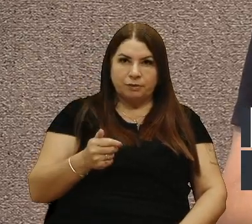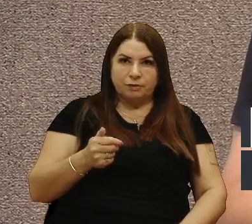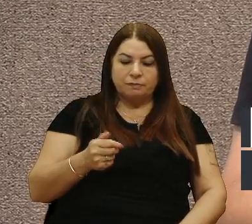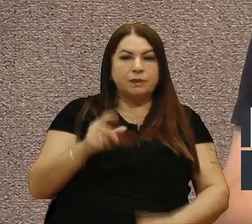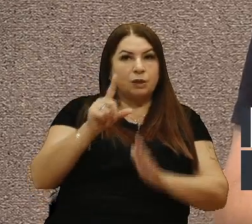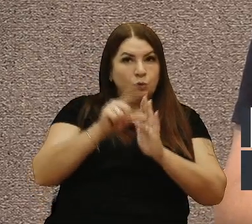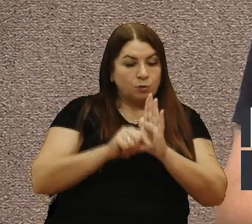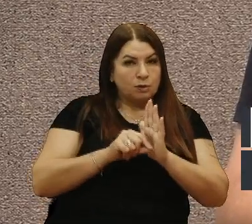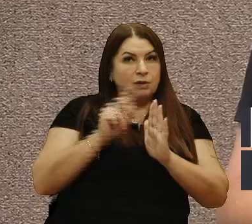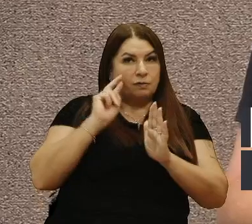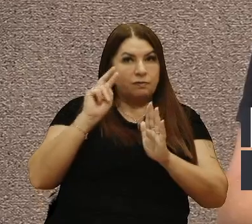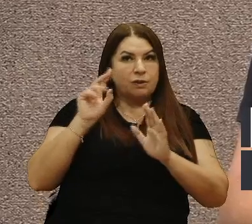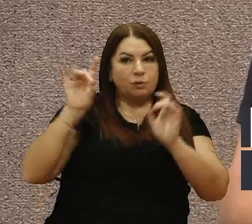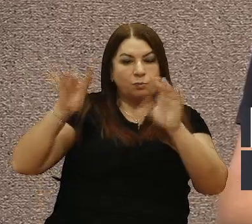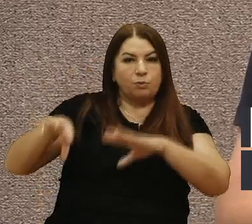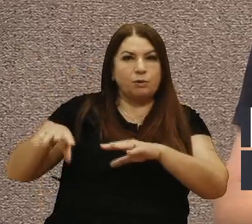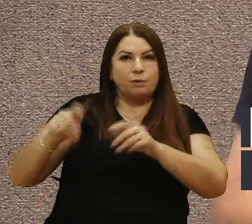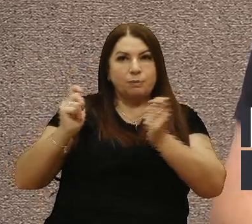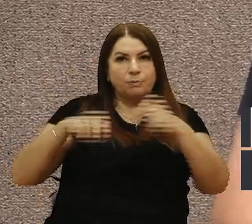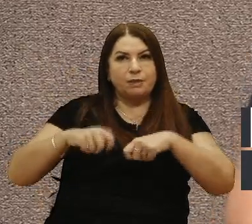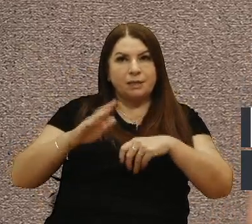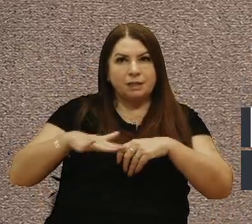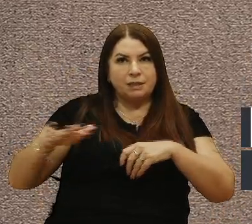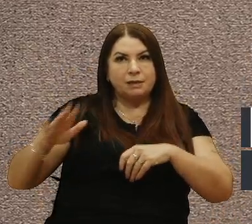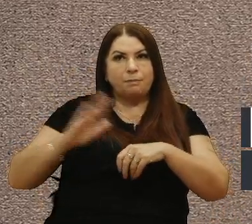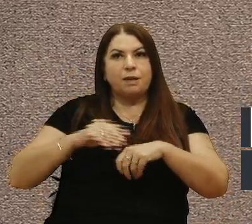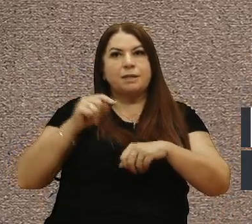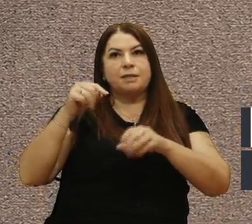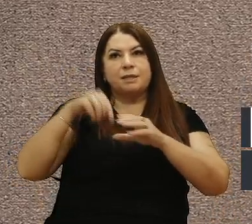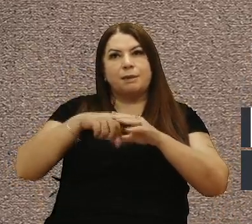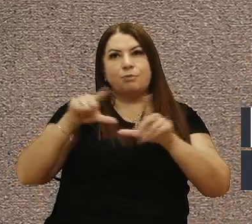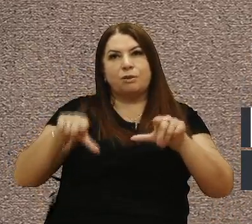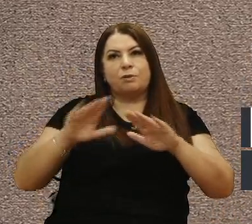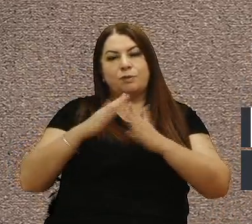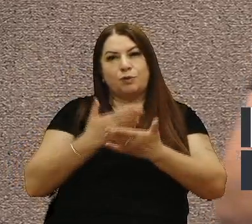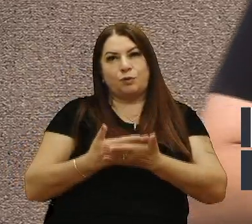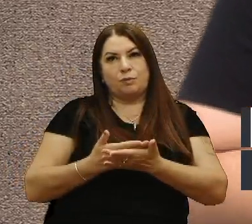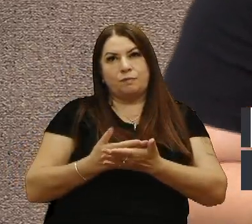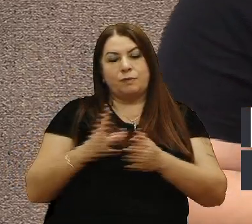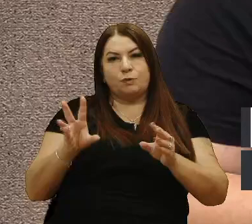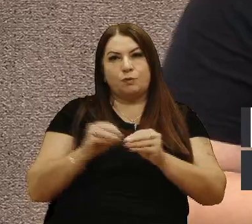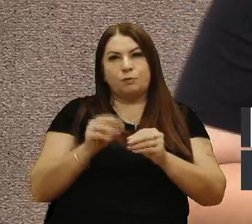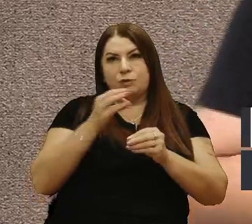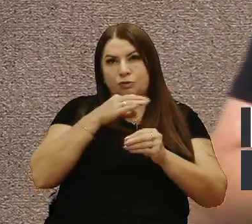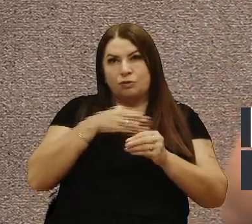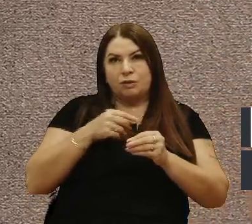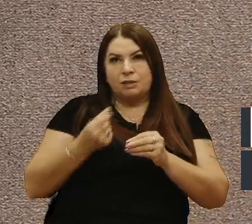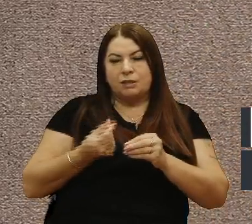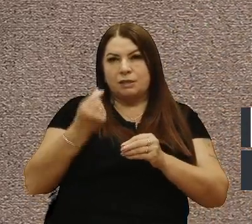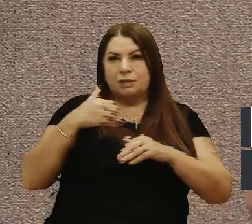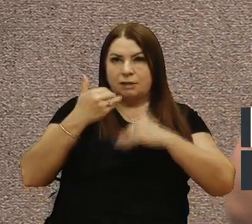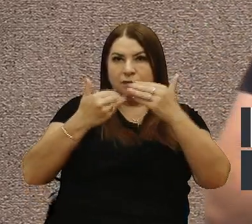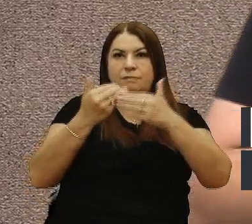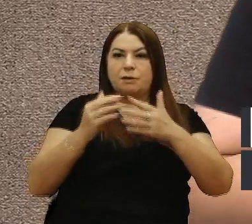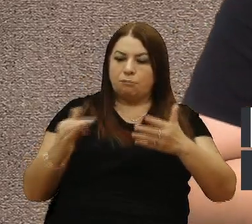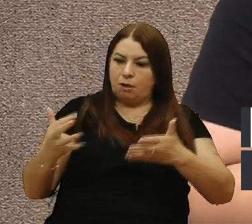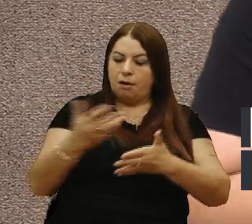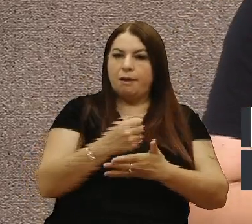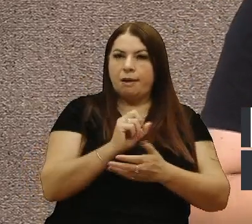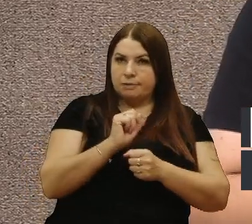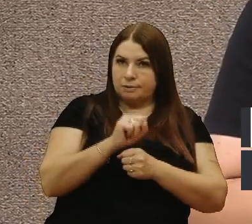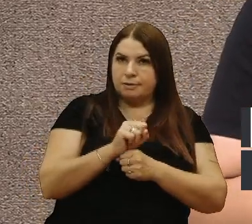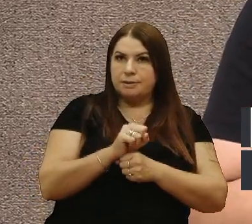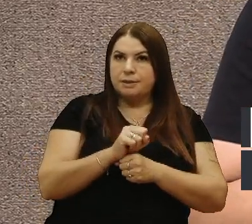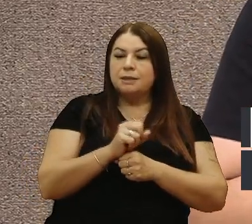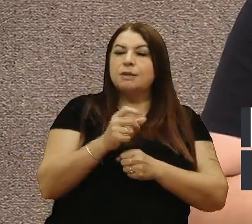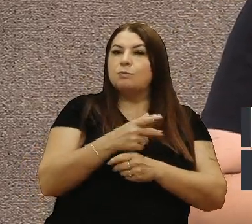Redução é vista como um abandono da possibilidade de manter crianças por mais tempo no ambiente escolar. Resumo, Caxias é uma cidade rica, próspera, arrecada? Sim. E o